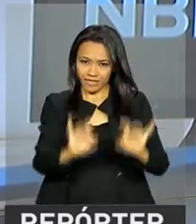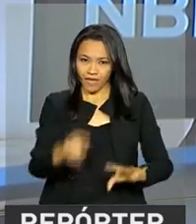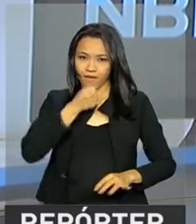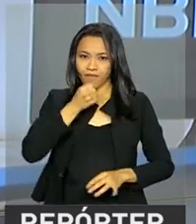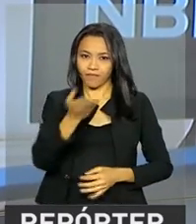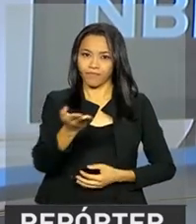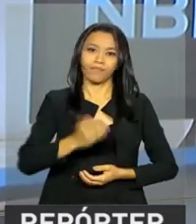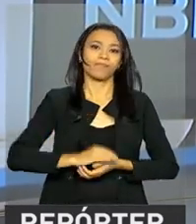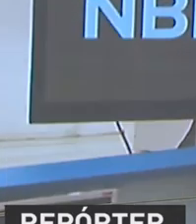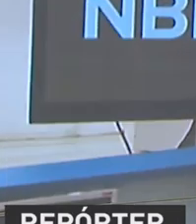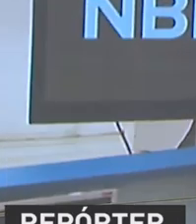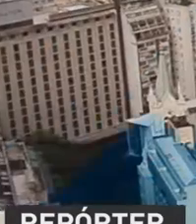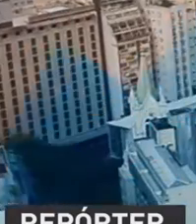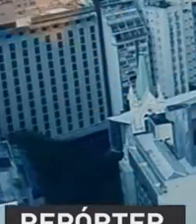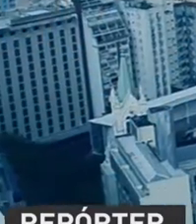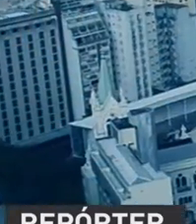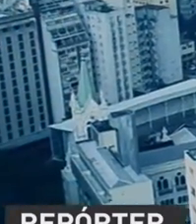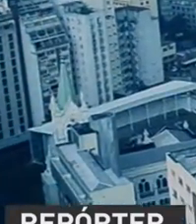Paulo La Sálvia.